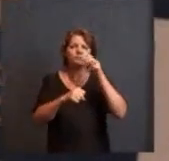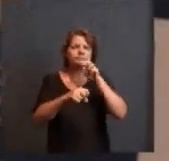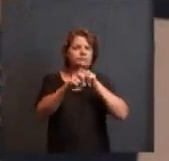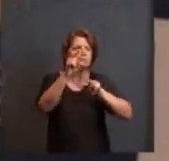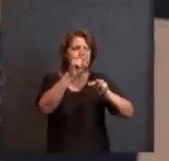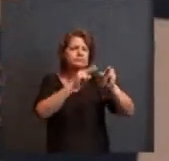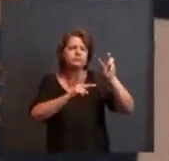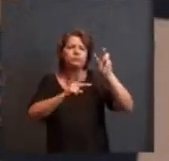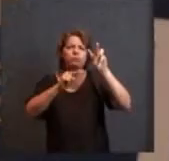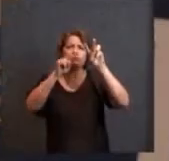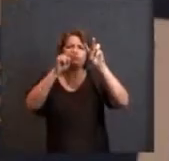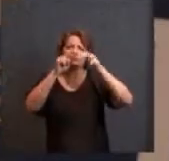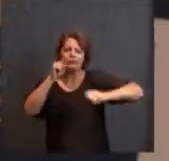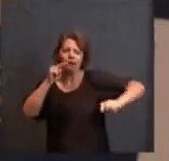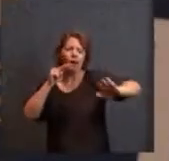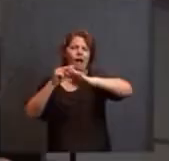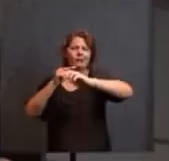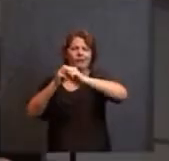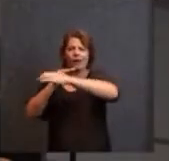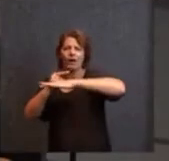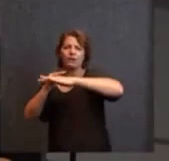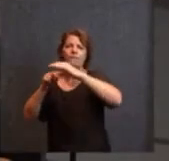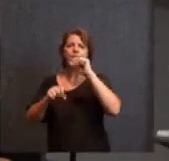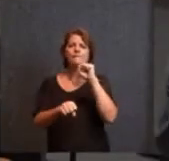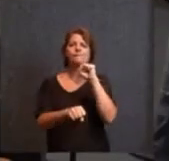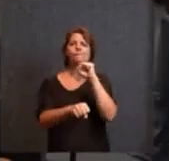todas as nossas áreas parou.